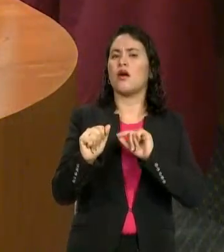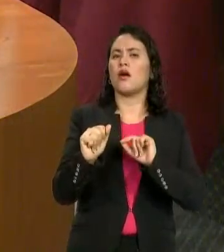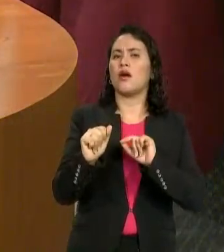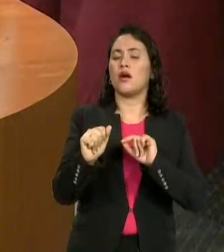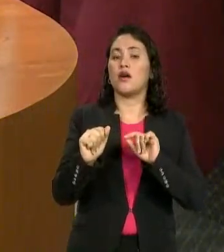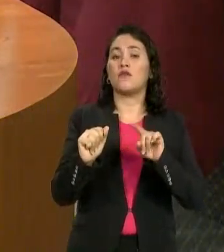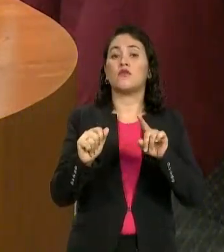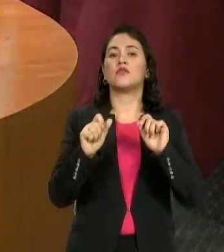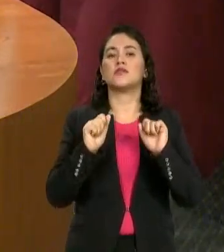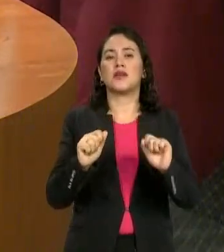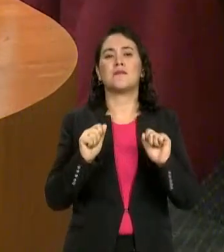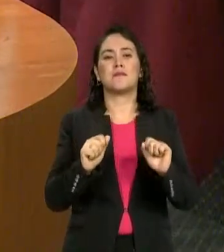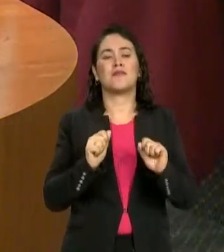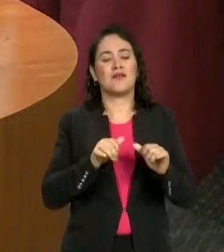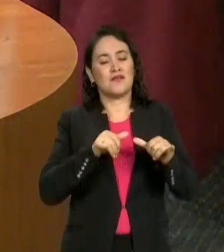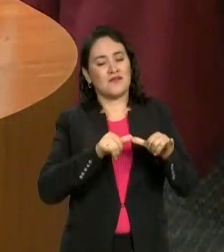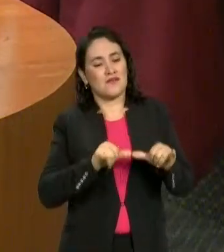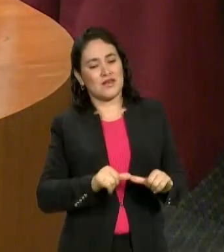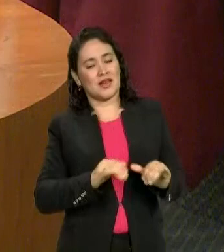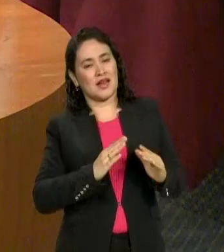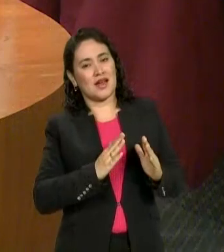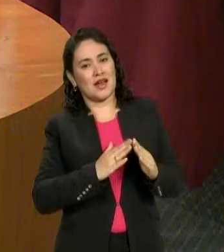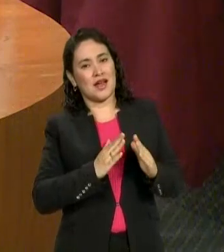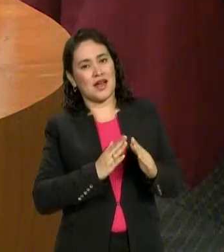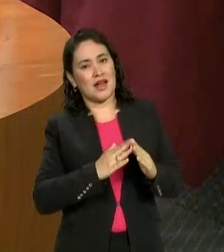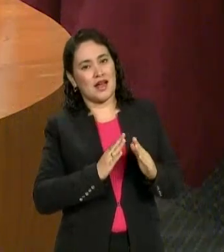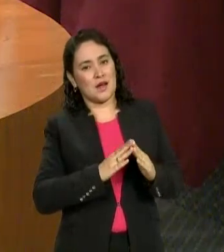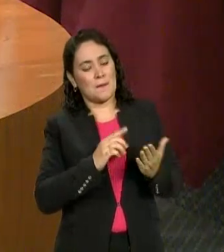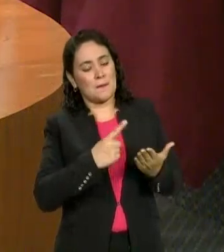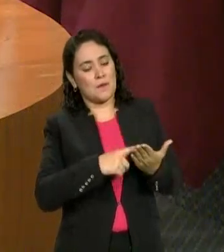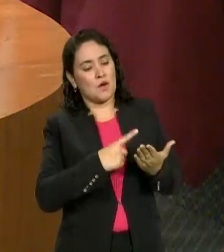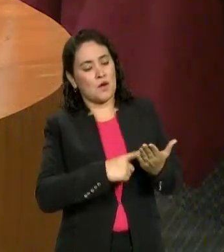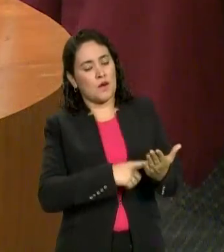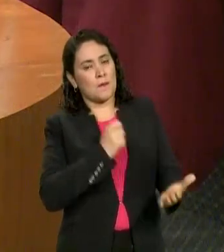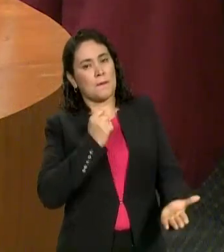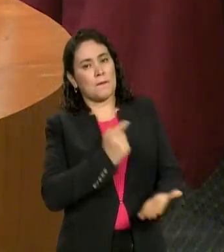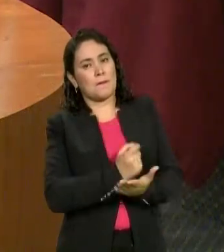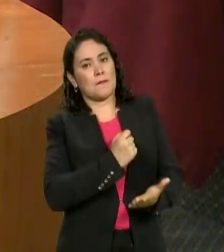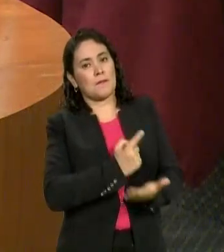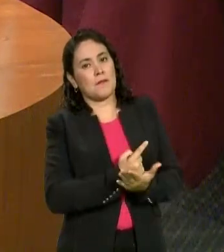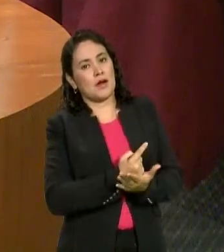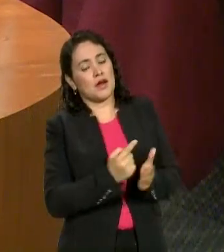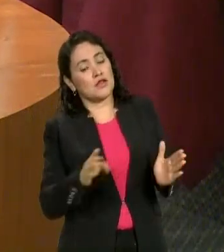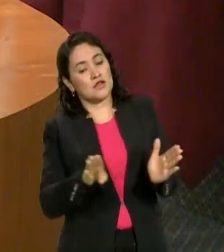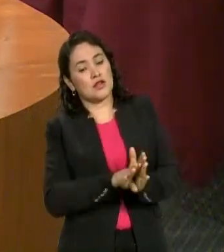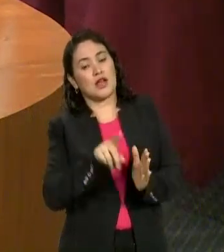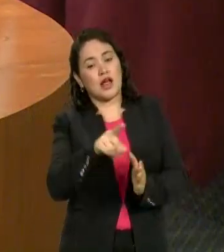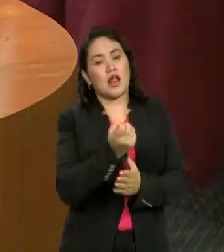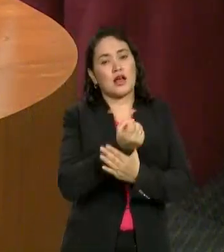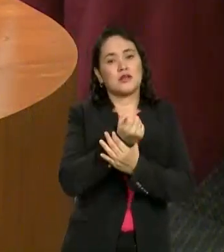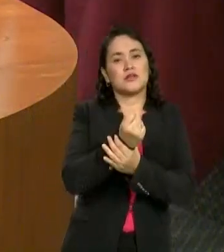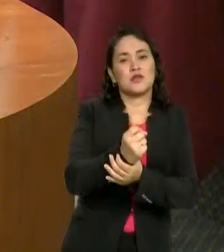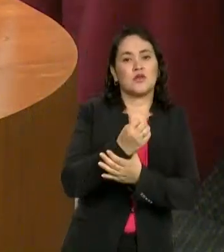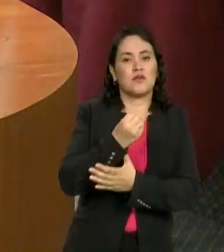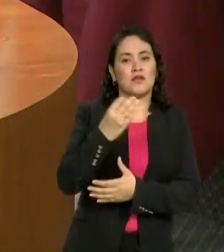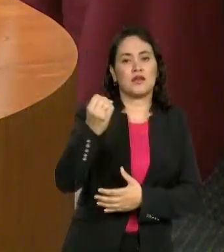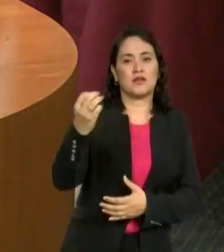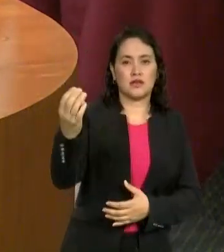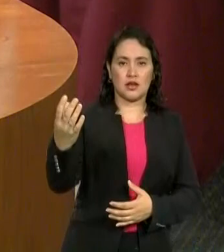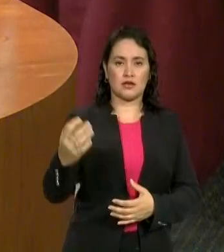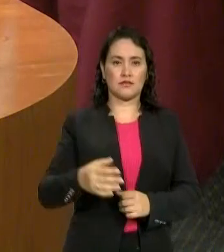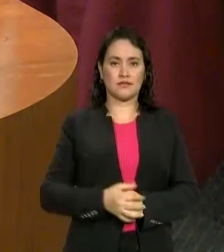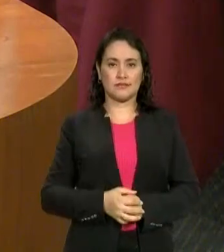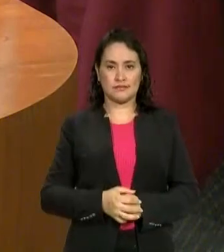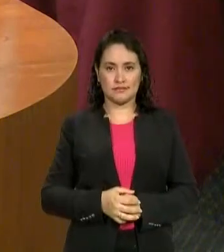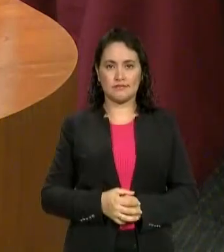sua casa de maneira programada e chegar lá e ter a sua garantia de viagem. Eles estão cobrando